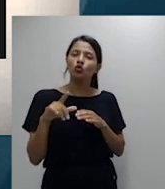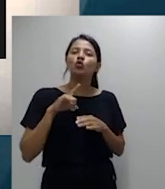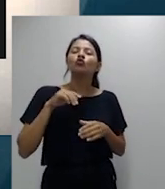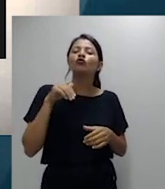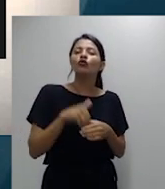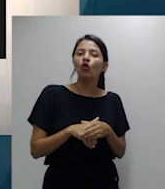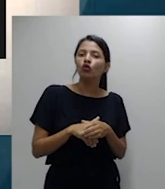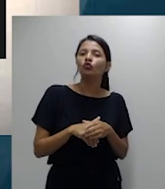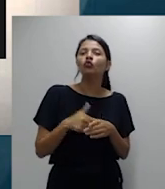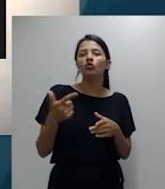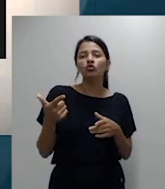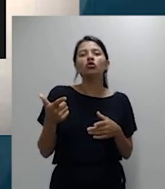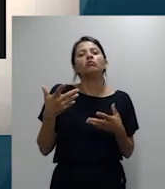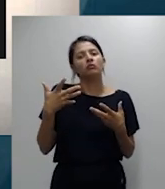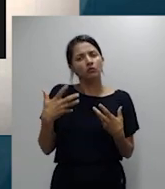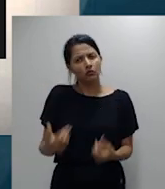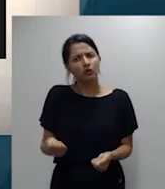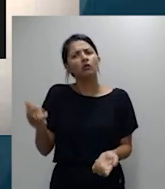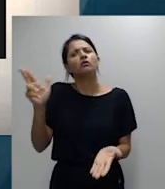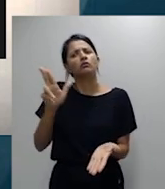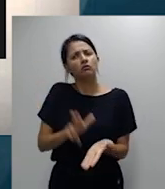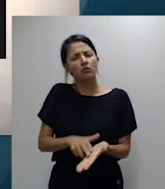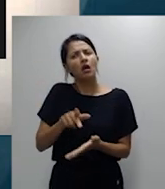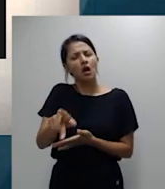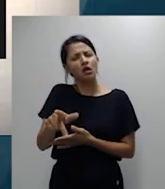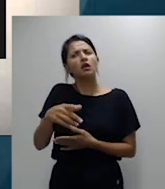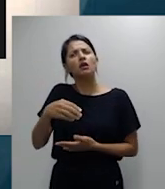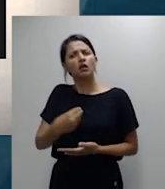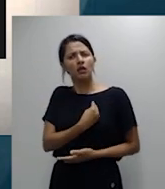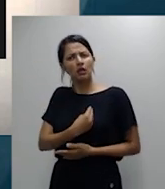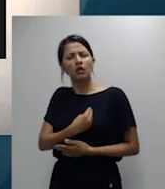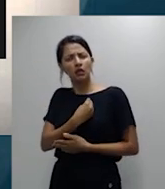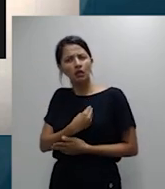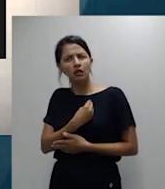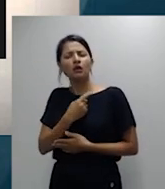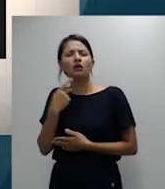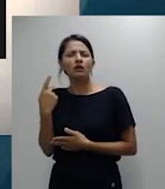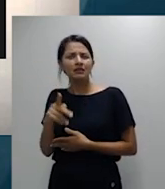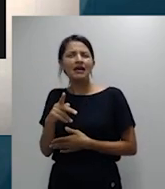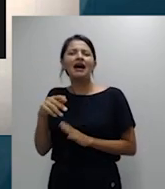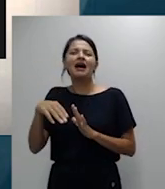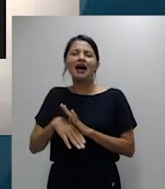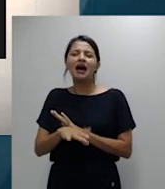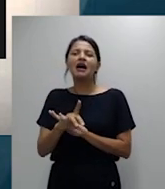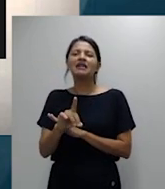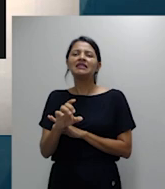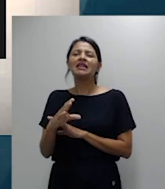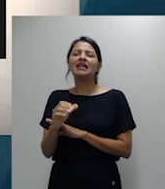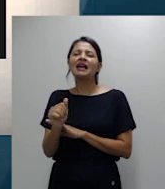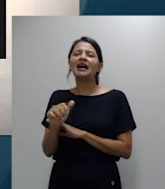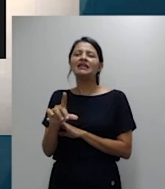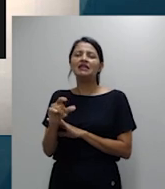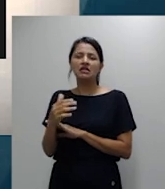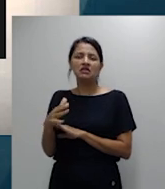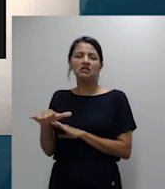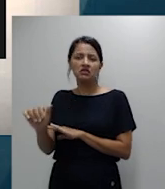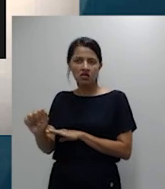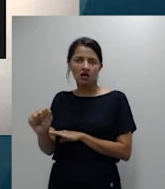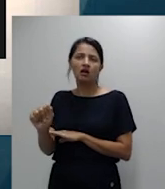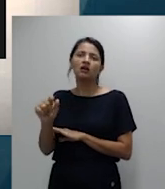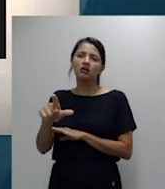de reconhecer a existência presença da decadência em ordem ar